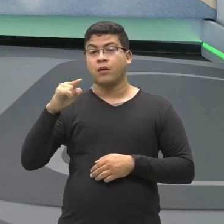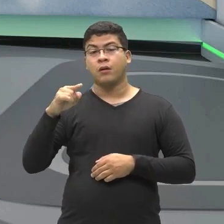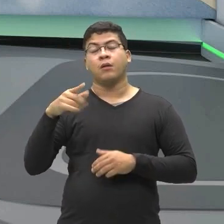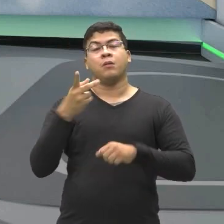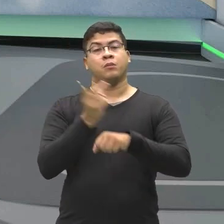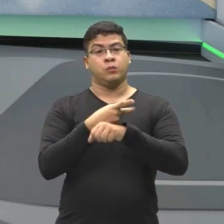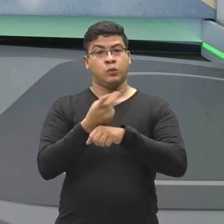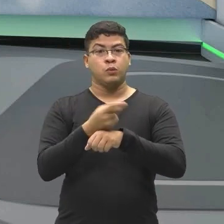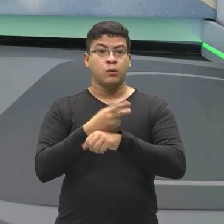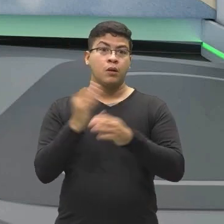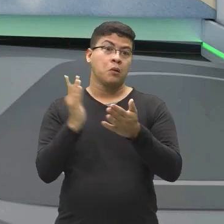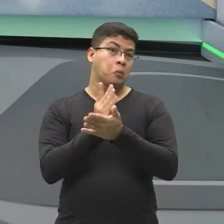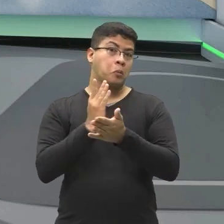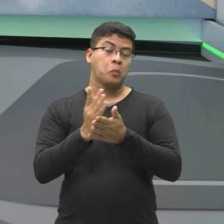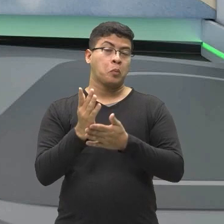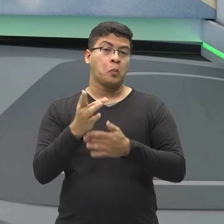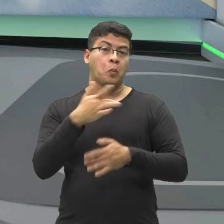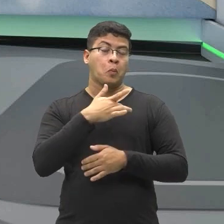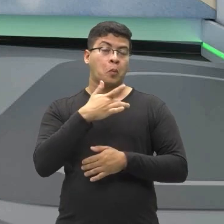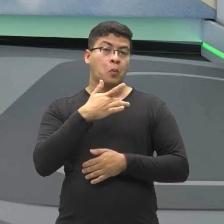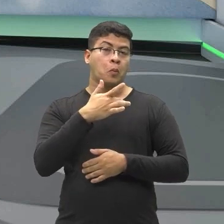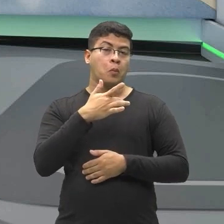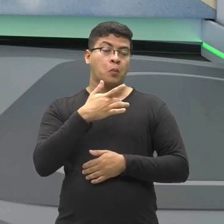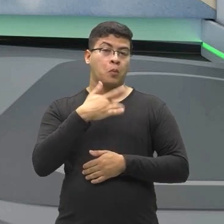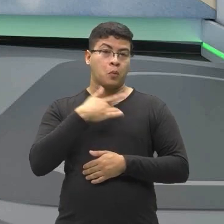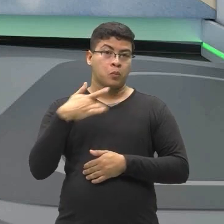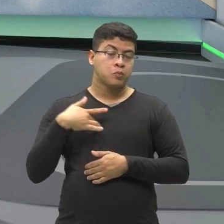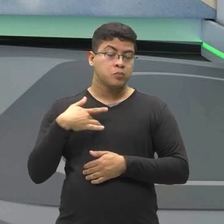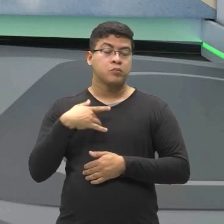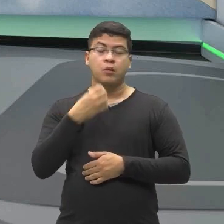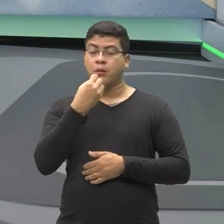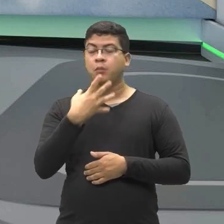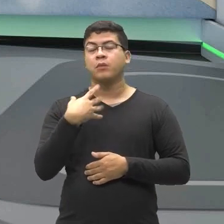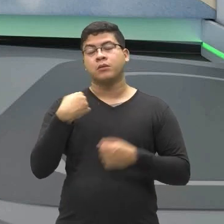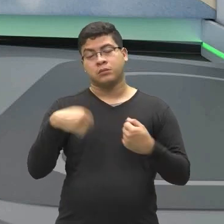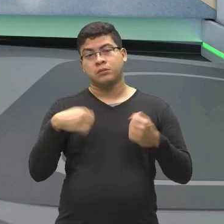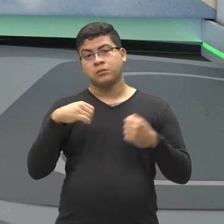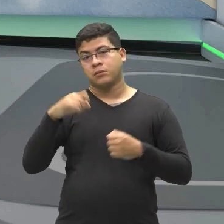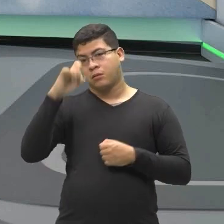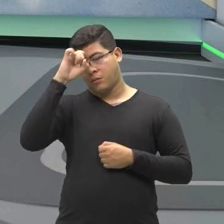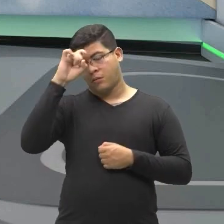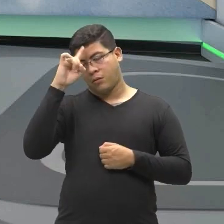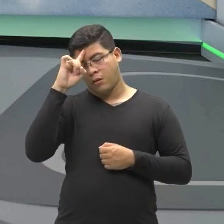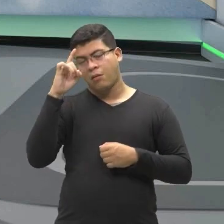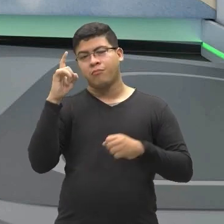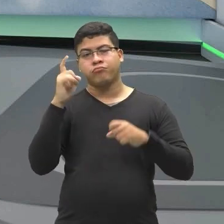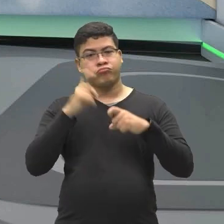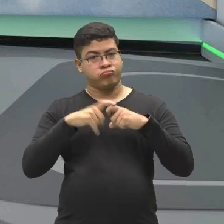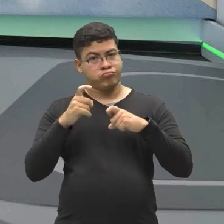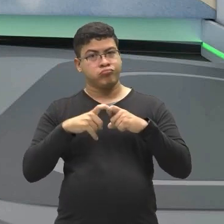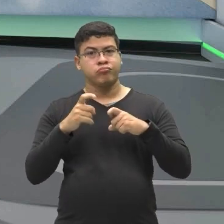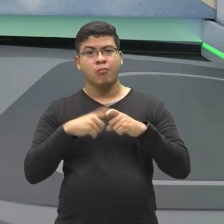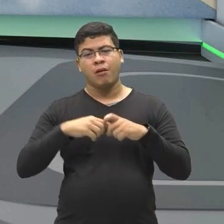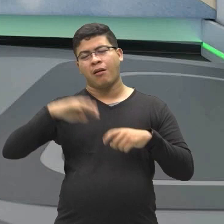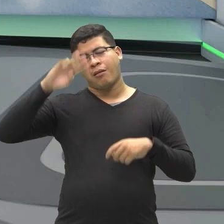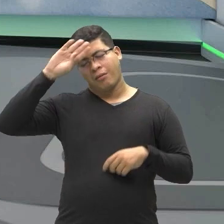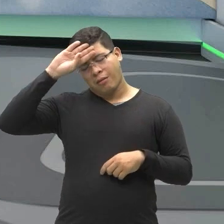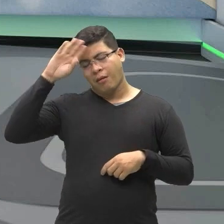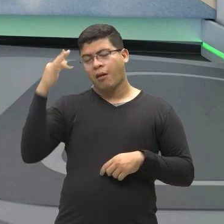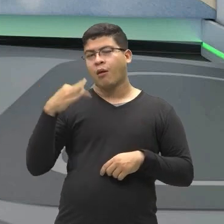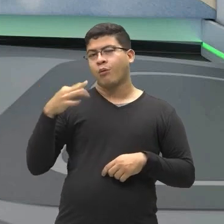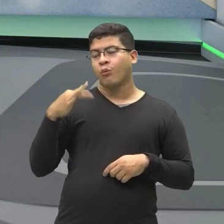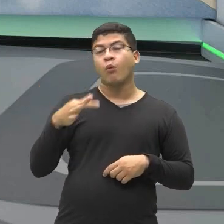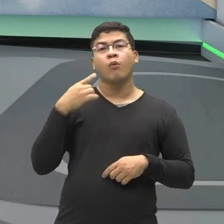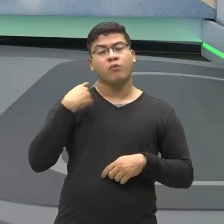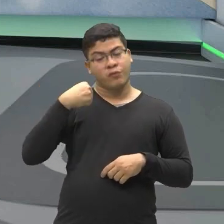você percebeu que você está com algum sintoma que não é comum, não é normal, estou sentindo dor, estou com febre, procura, né, uma agência